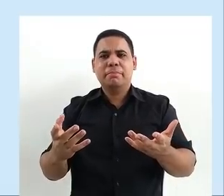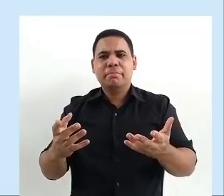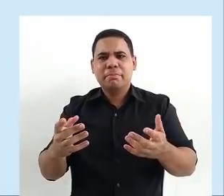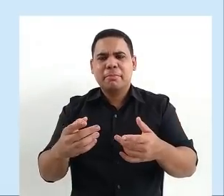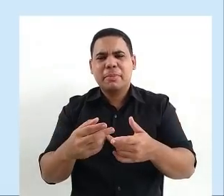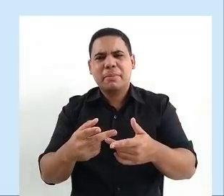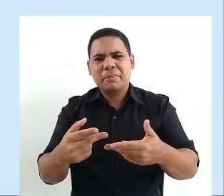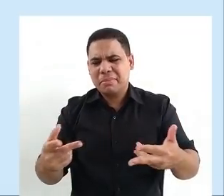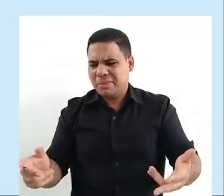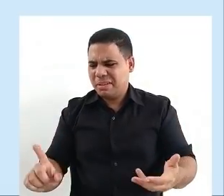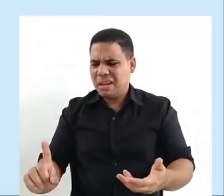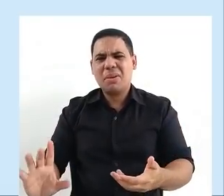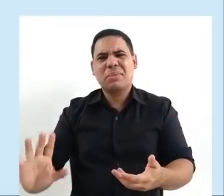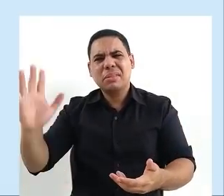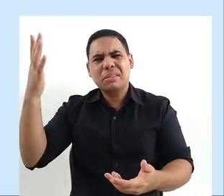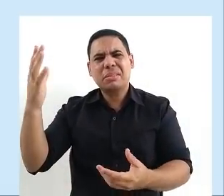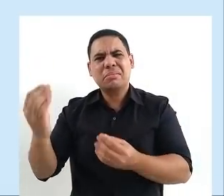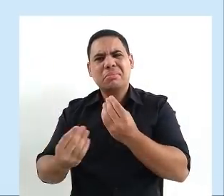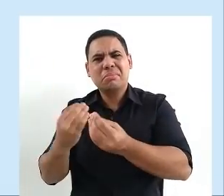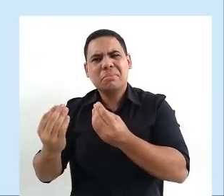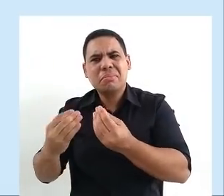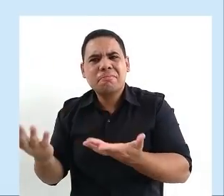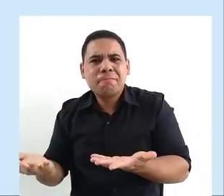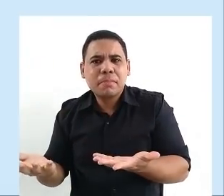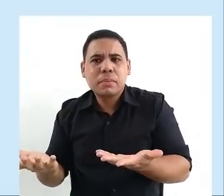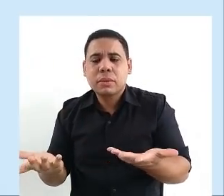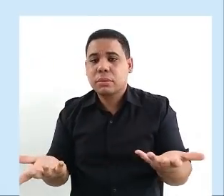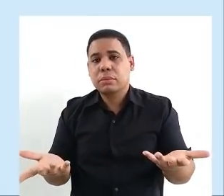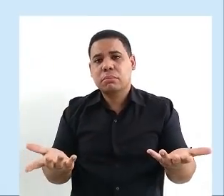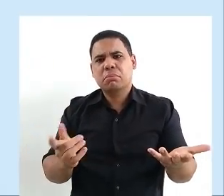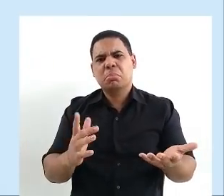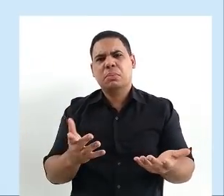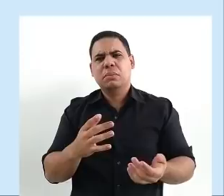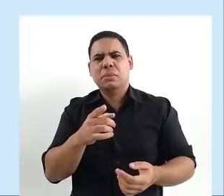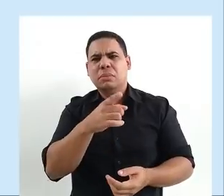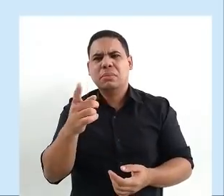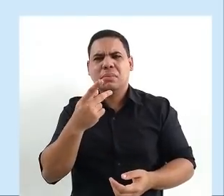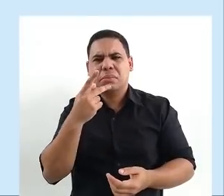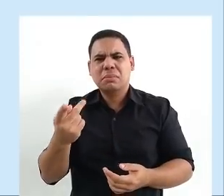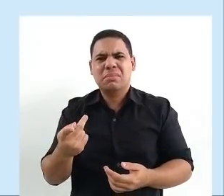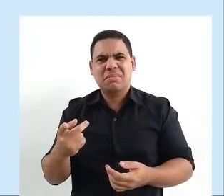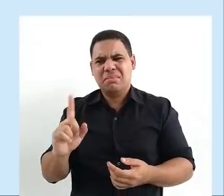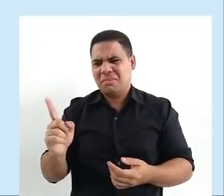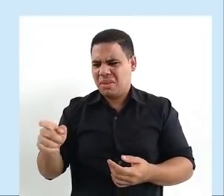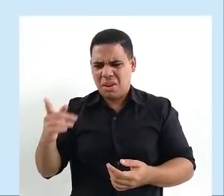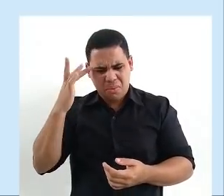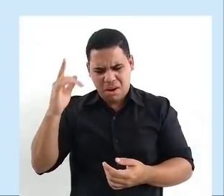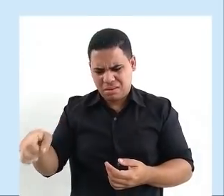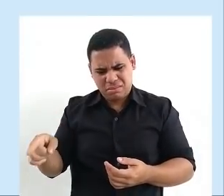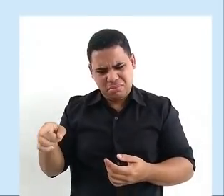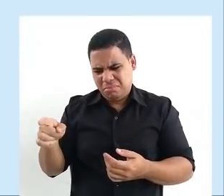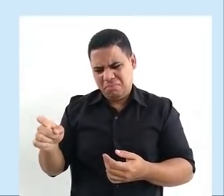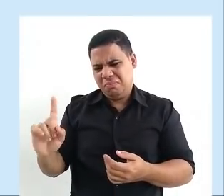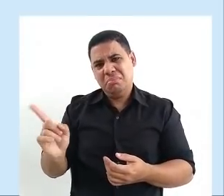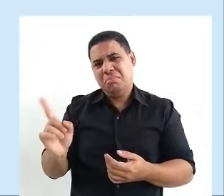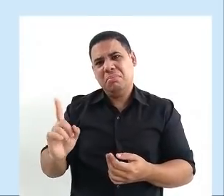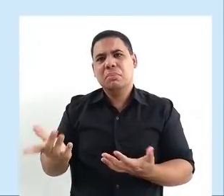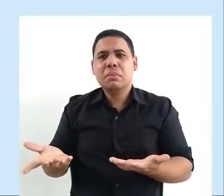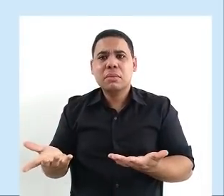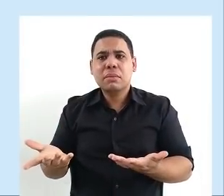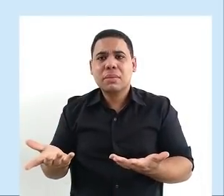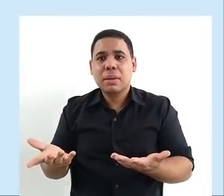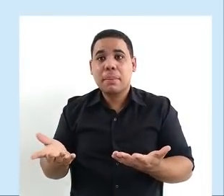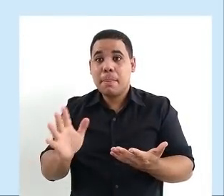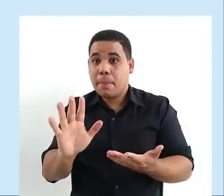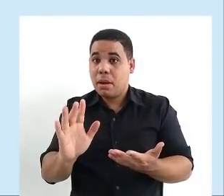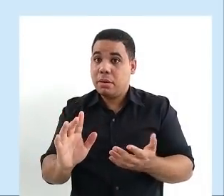não, mas um acaso a gente pode tentar formalizar aquilo ali. Então eu sugiro para você conhecer mais um pouco sobre